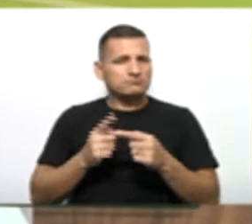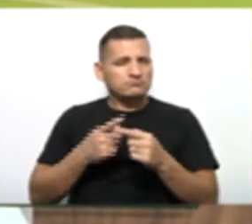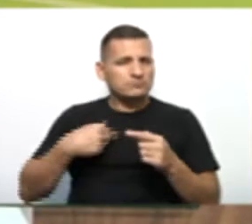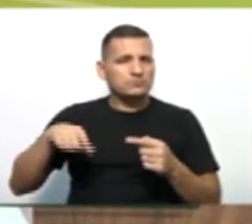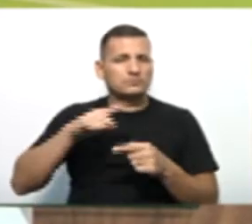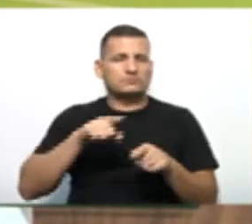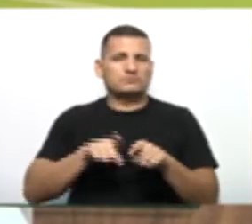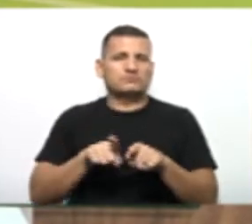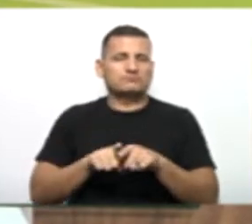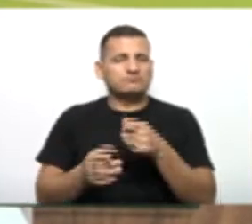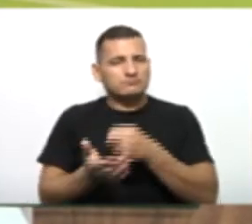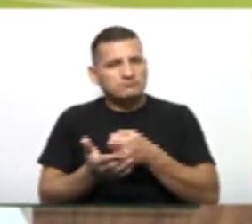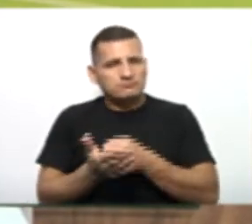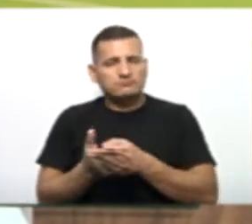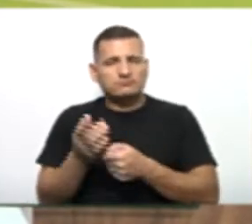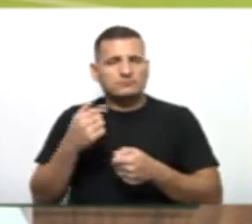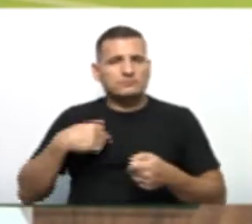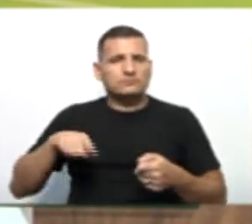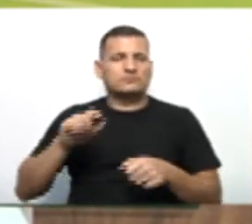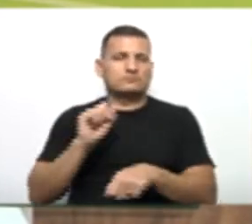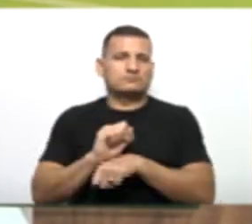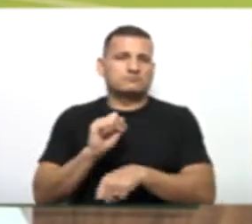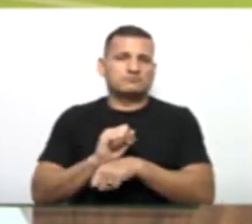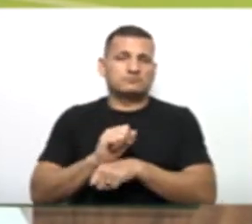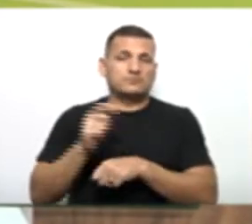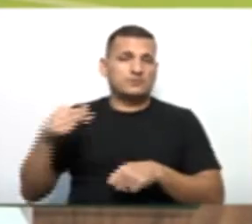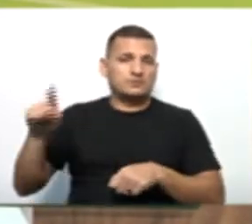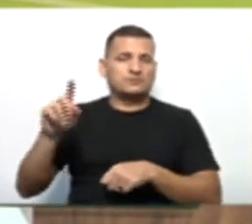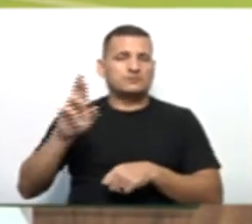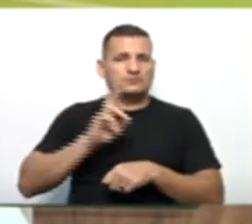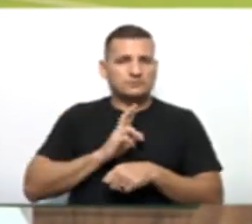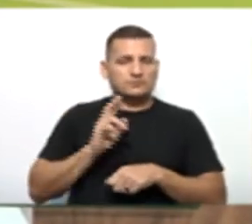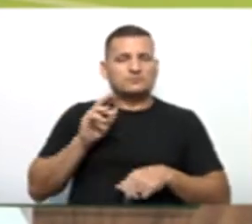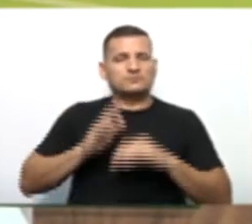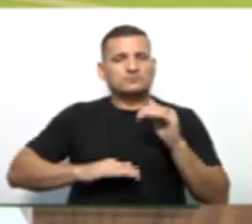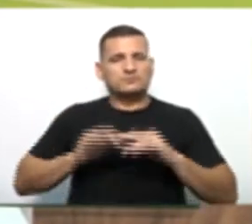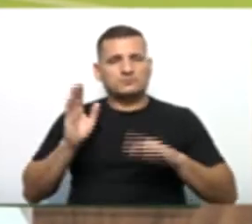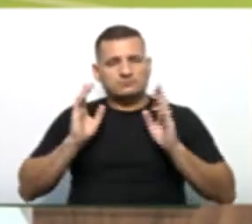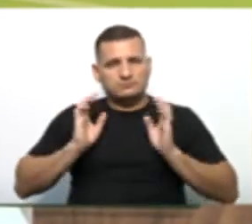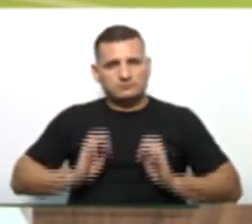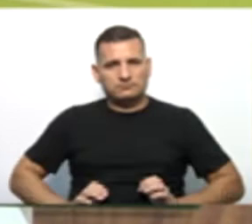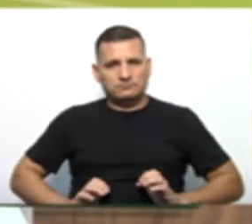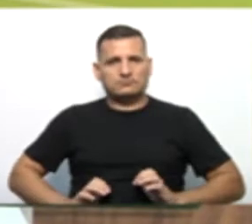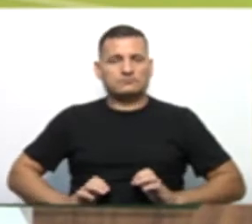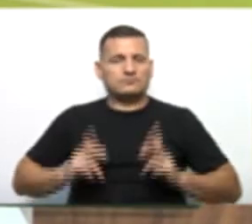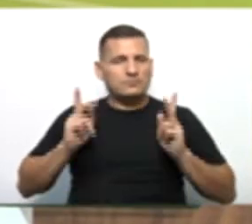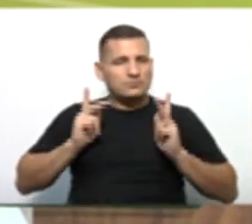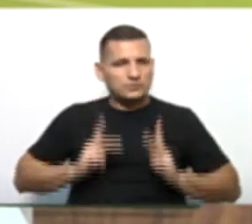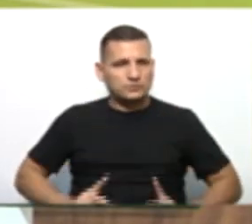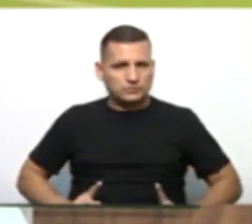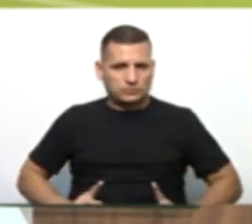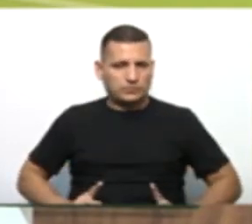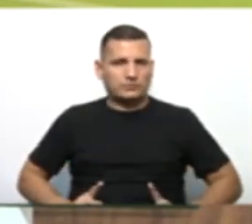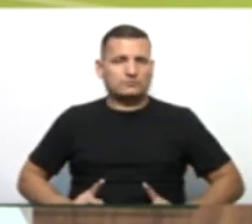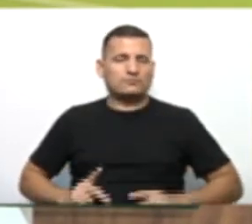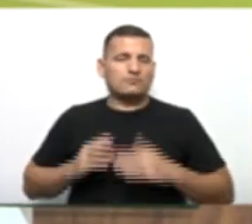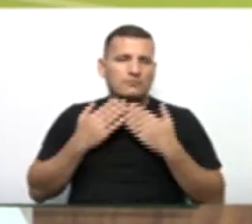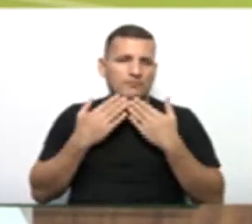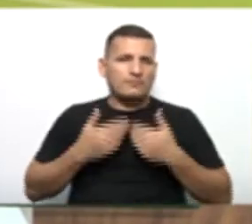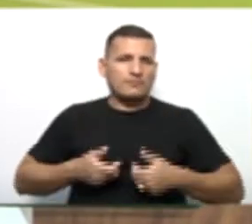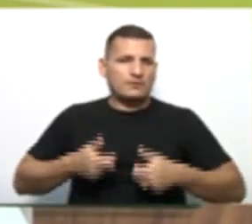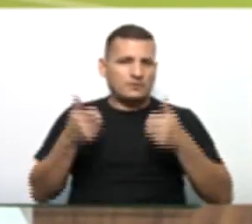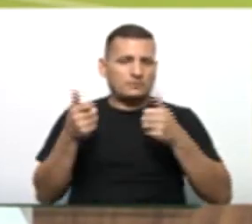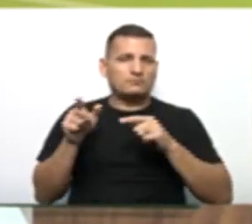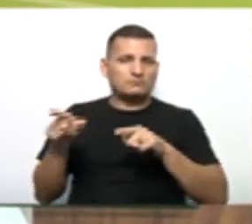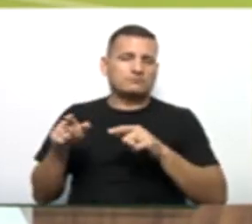também cobramos e nós também esperamos dos profissionais uma postura ética uma postura voltada para o melhor